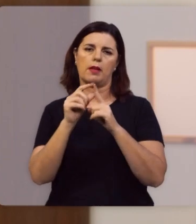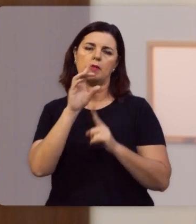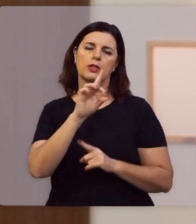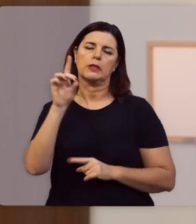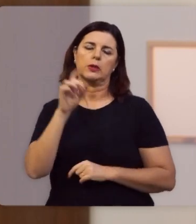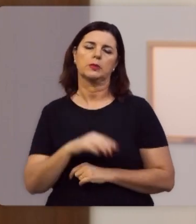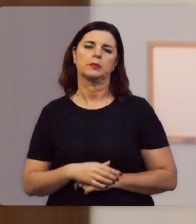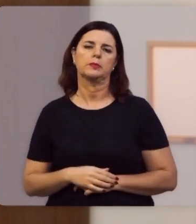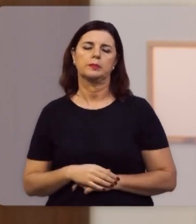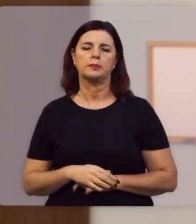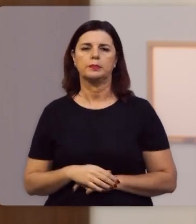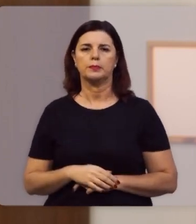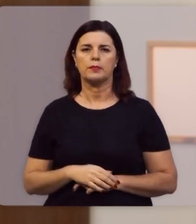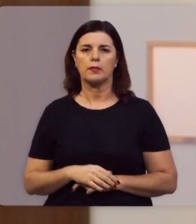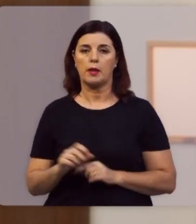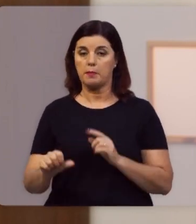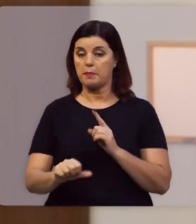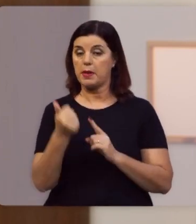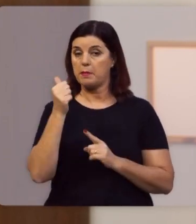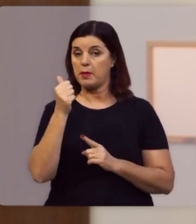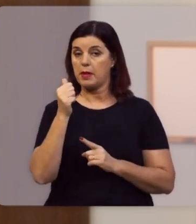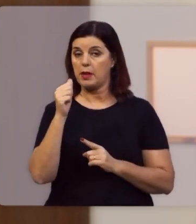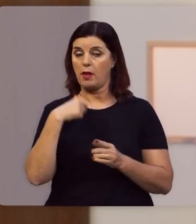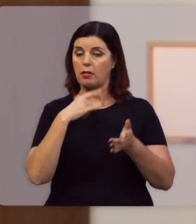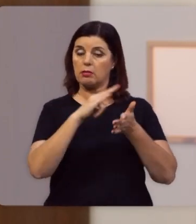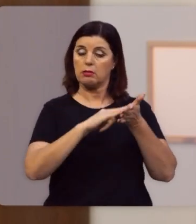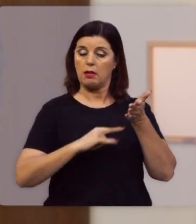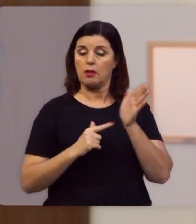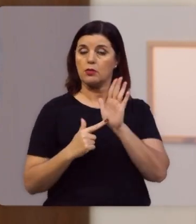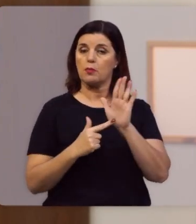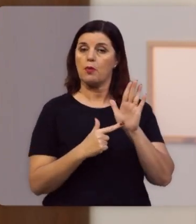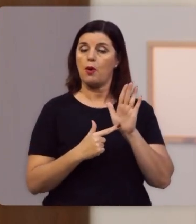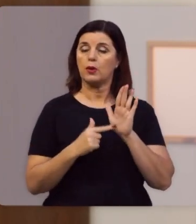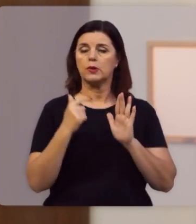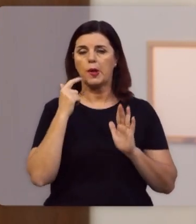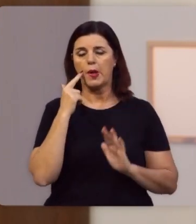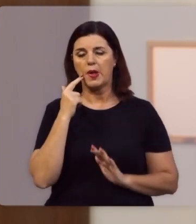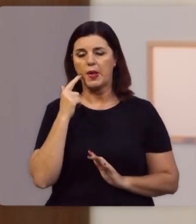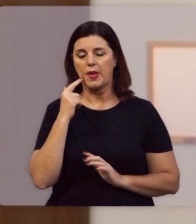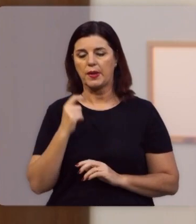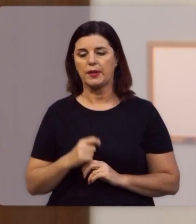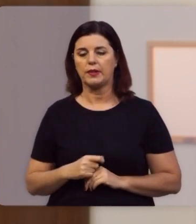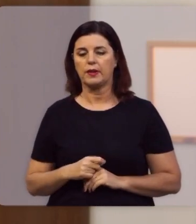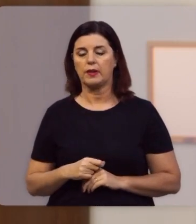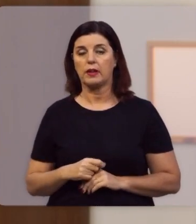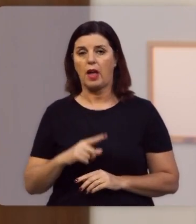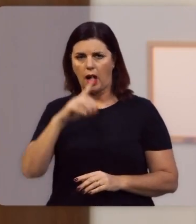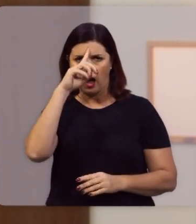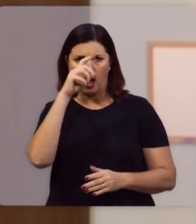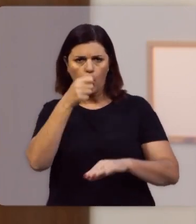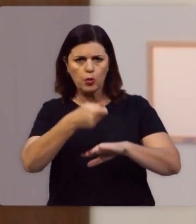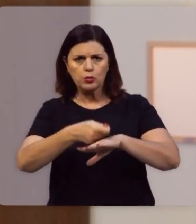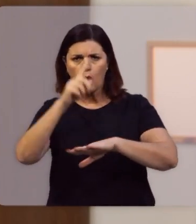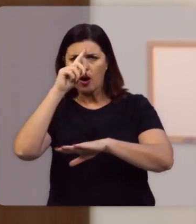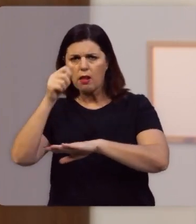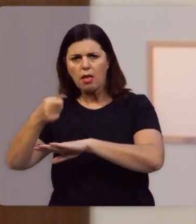de Deus a primeira coisa que esse texto nos informa é que as autoridades superiores